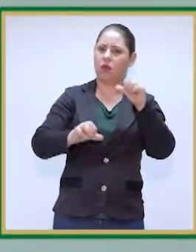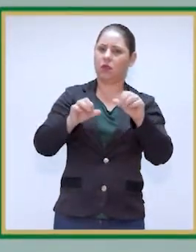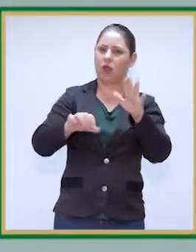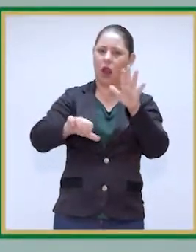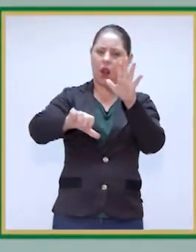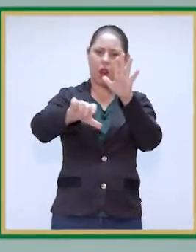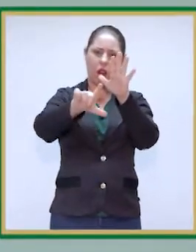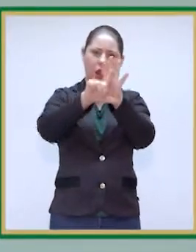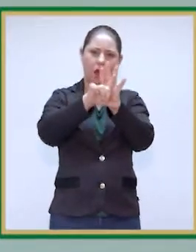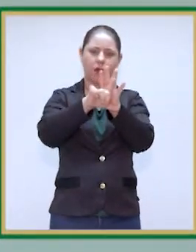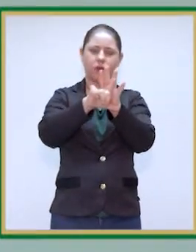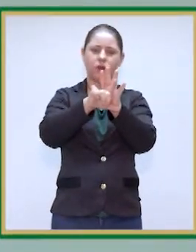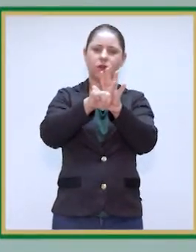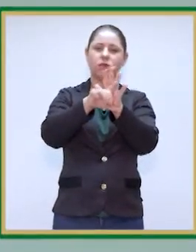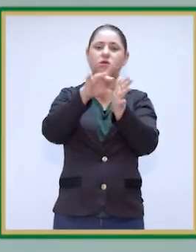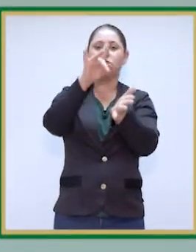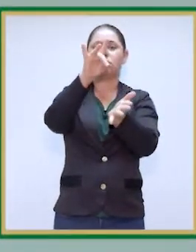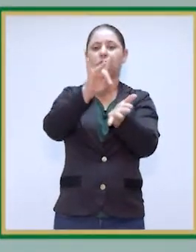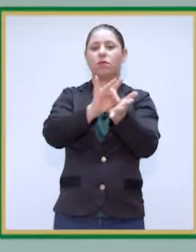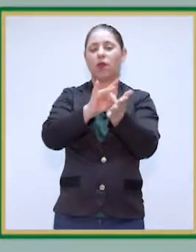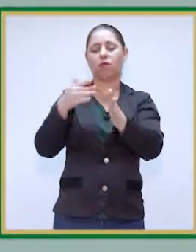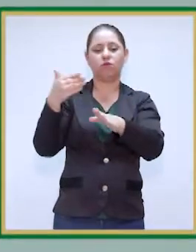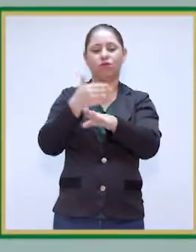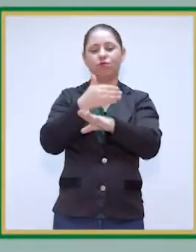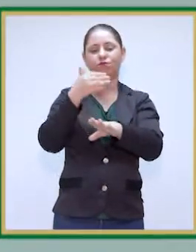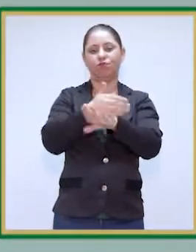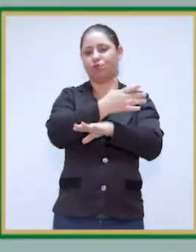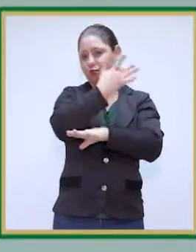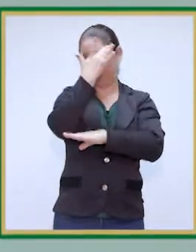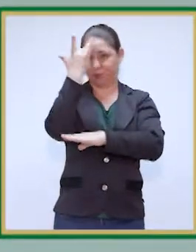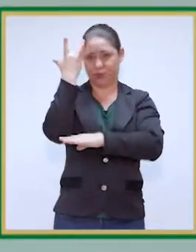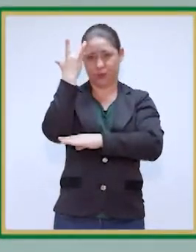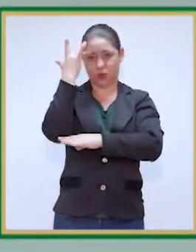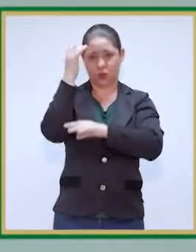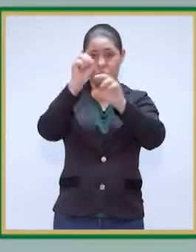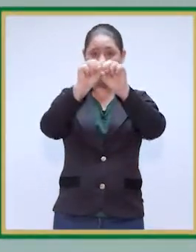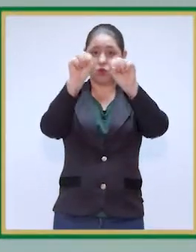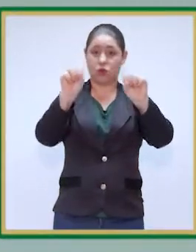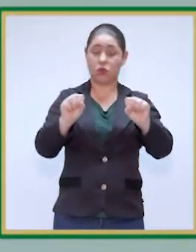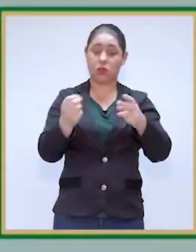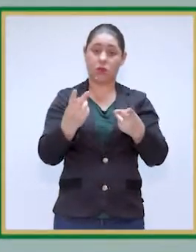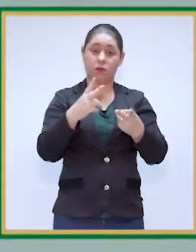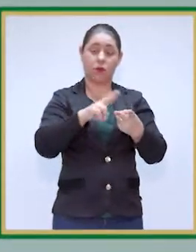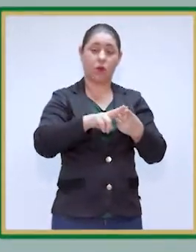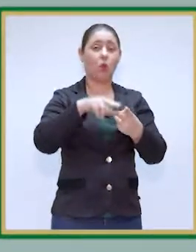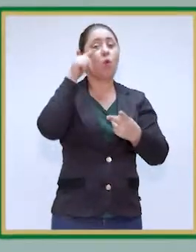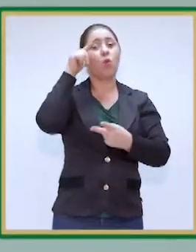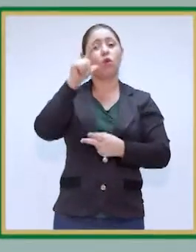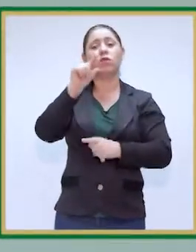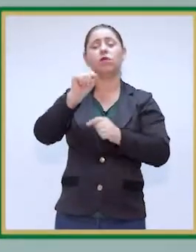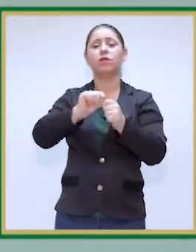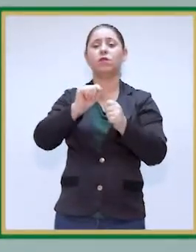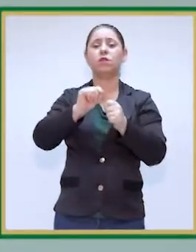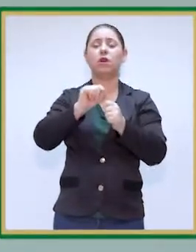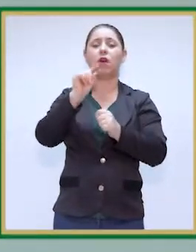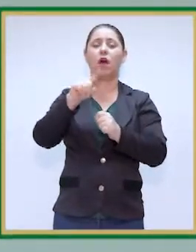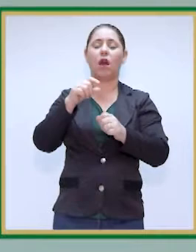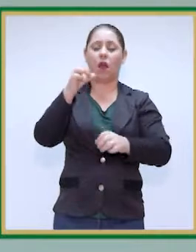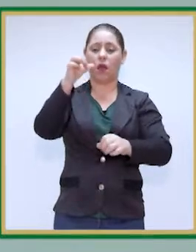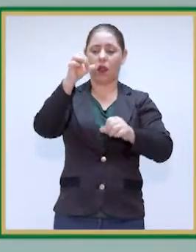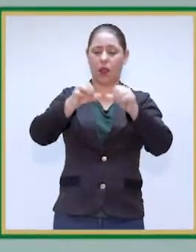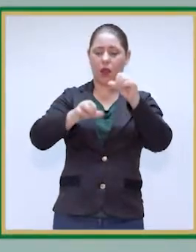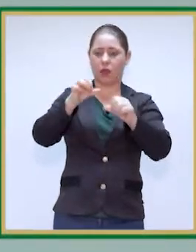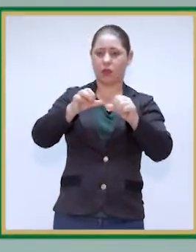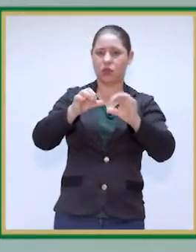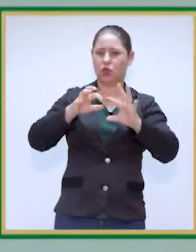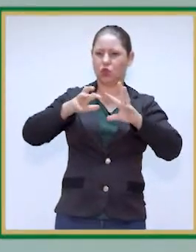a legalidade e a legitimidade da entrada de todas as pessoas no sistema prisional. Nós conseguimos fazer essa análise